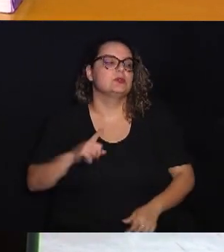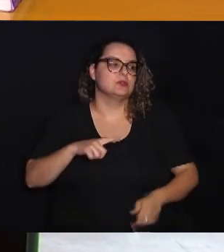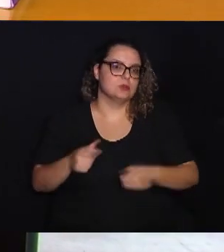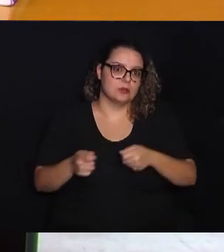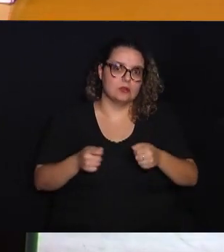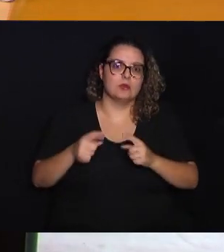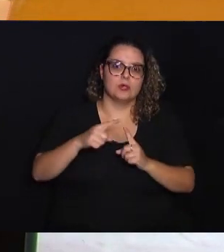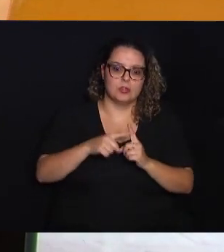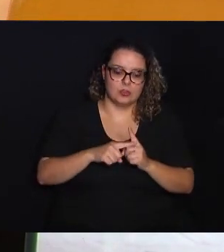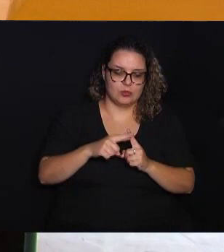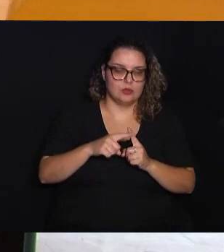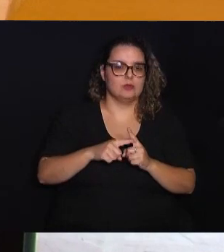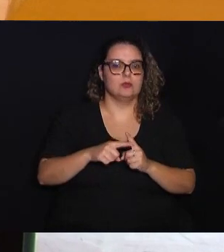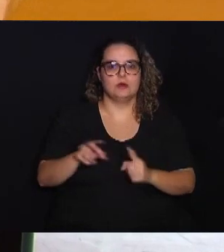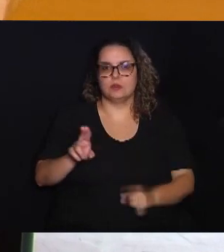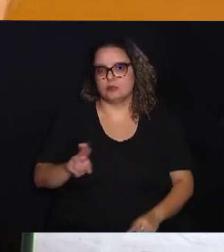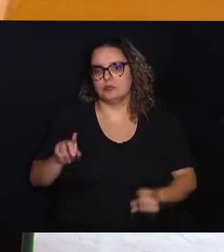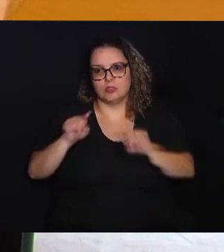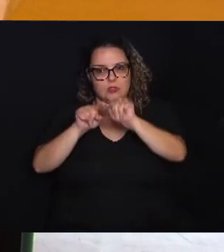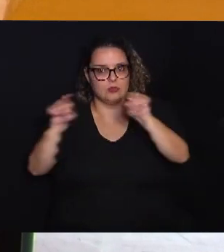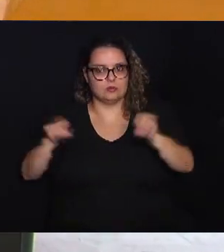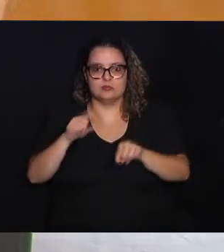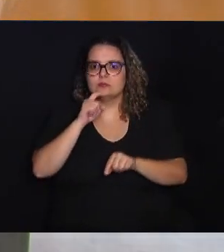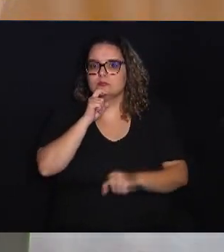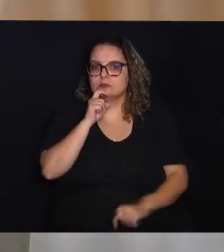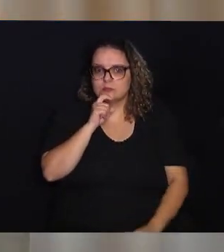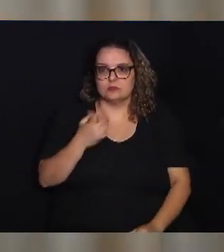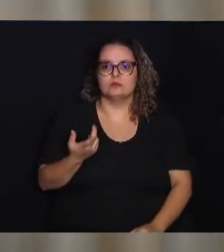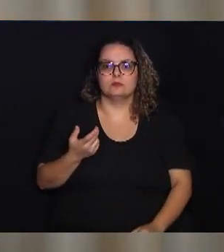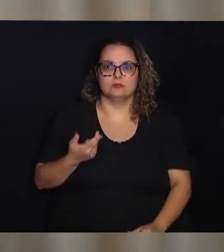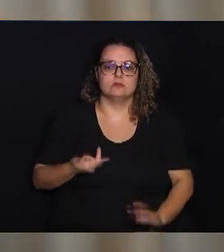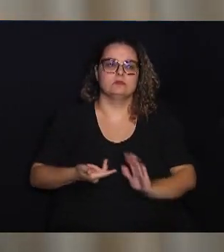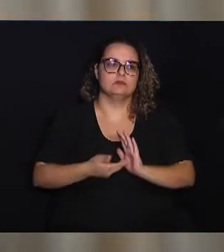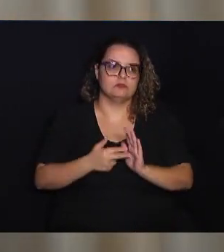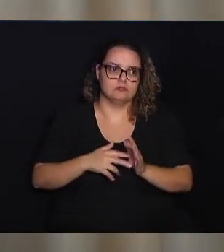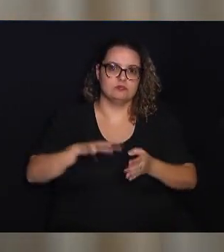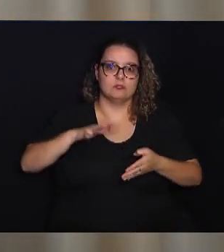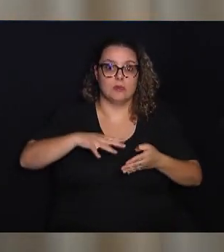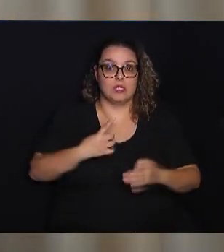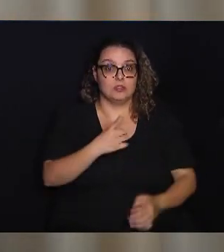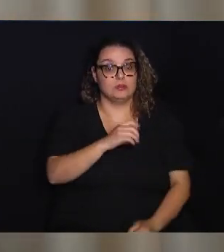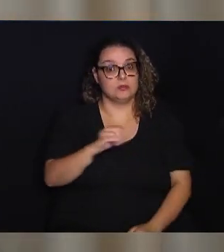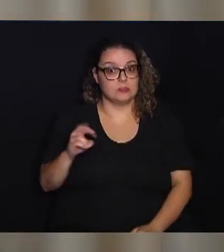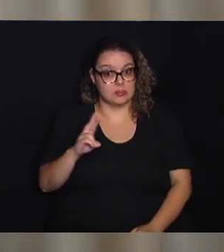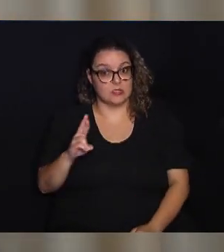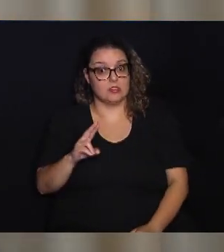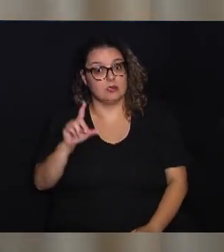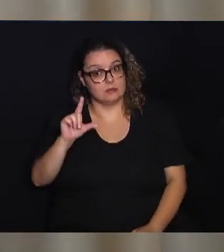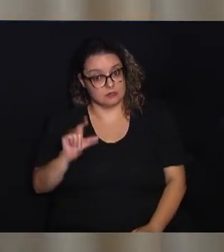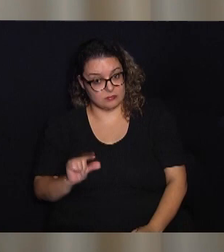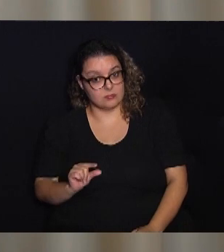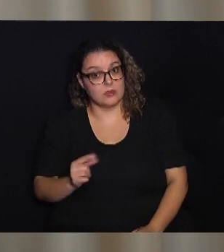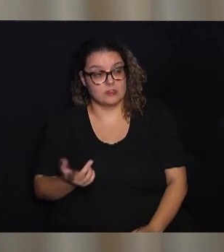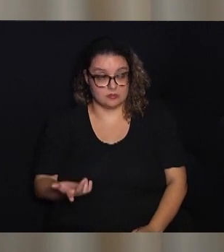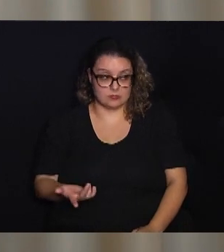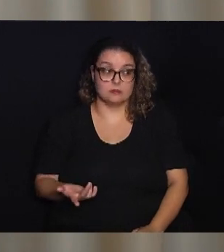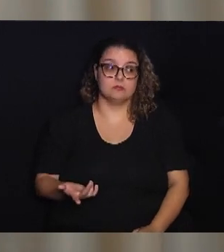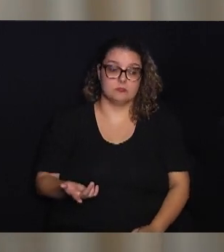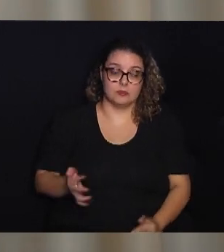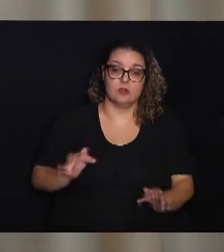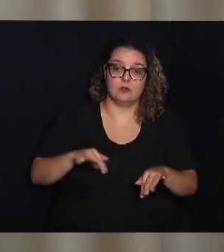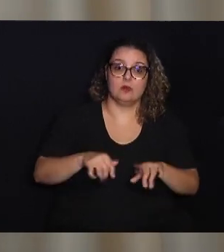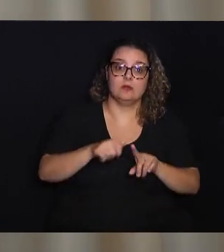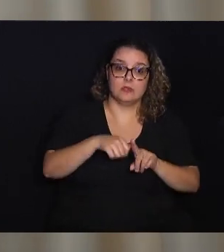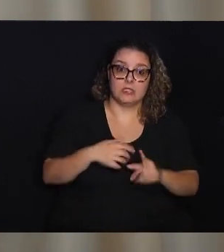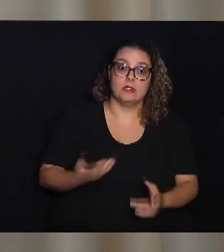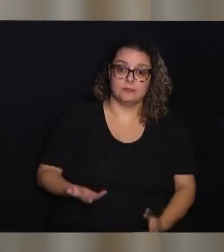um controle dessa temperatura, usar o ar-condicionado pode significar uma conta, às vezes, de R$100 no final do mês. Tá? Então,